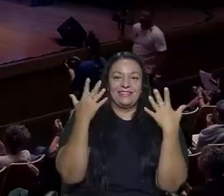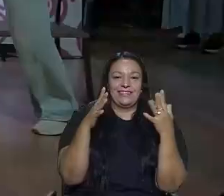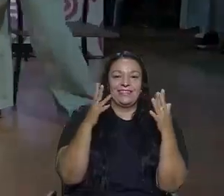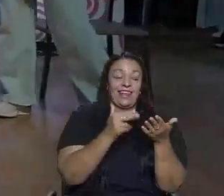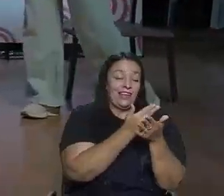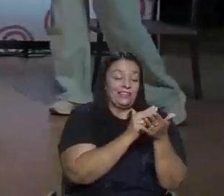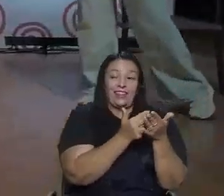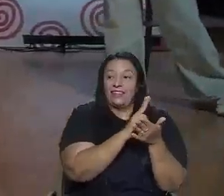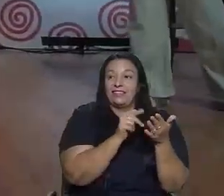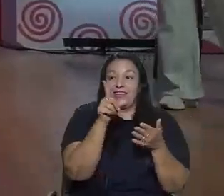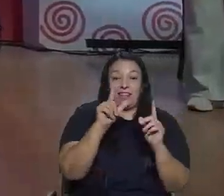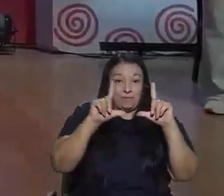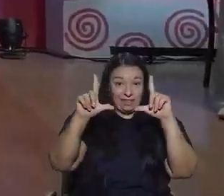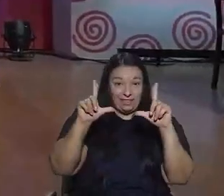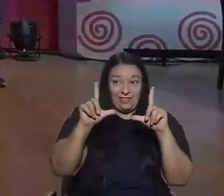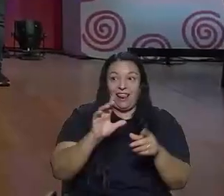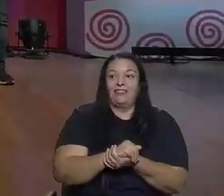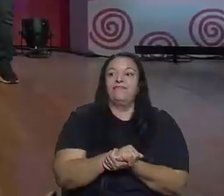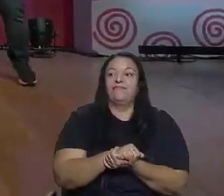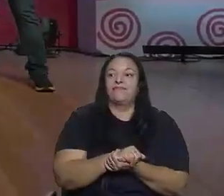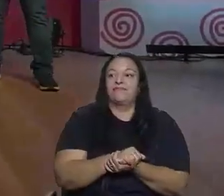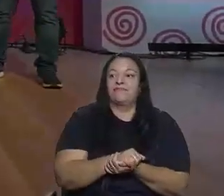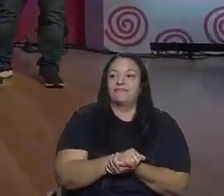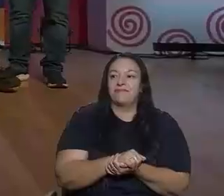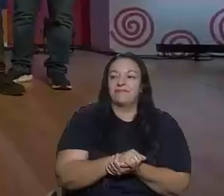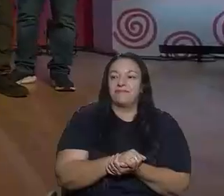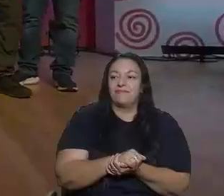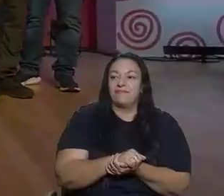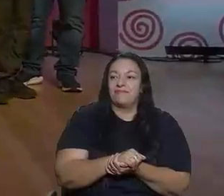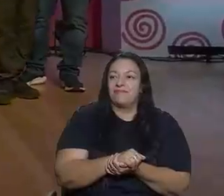O desenho dela está aparecendo aí no telão.